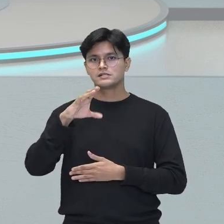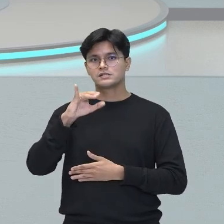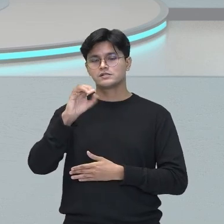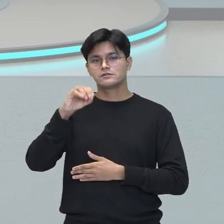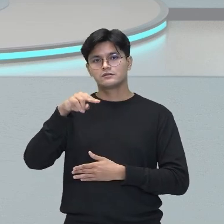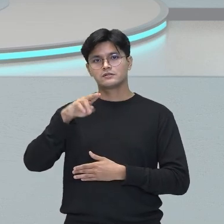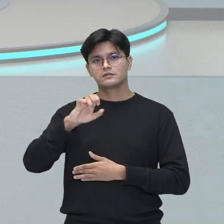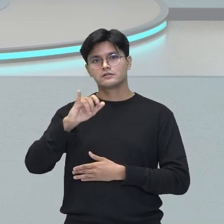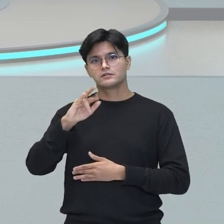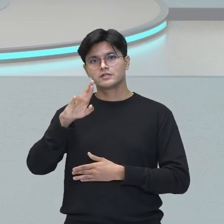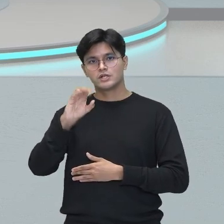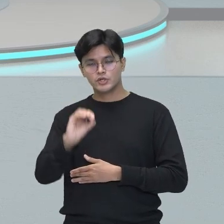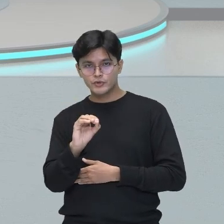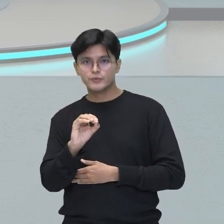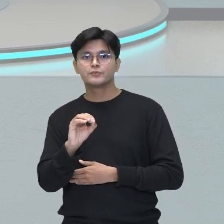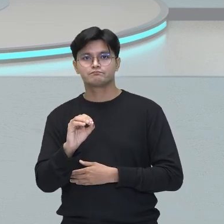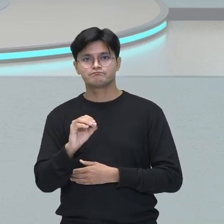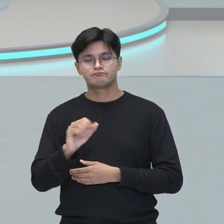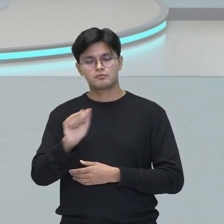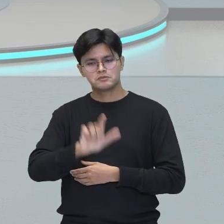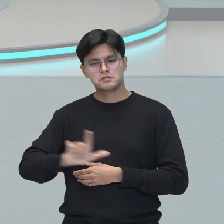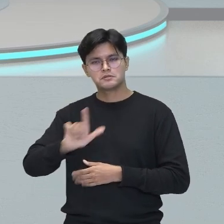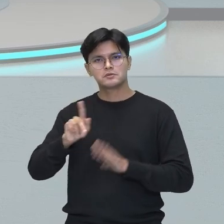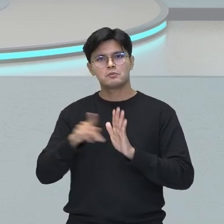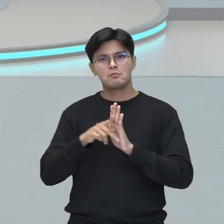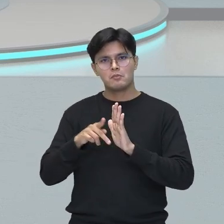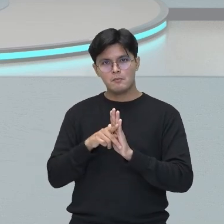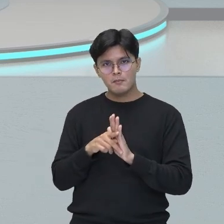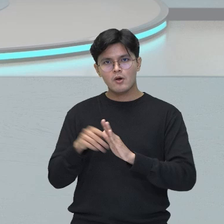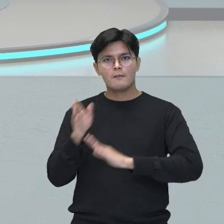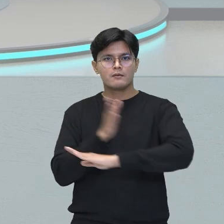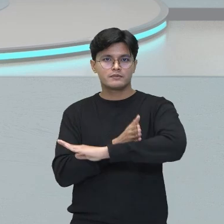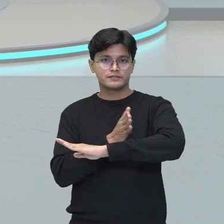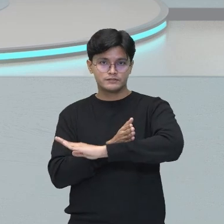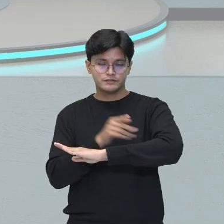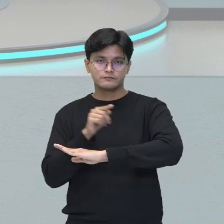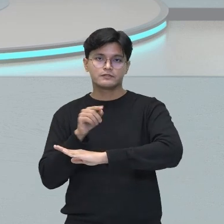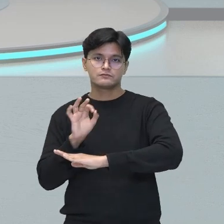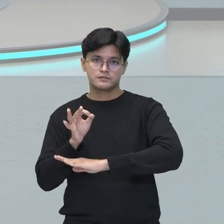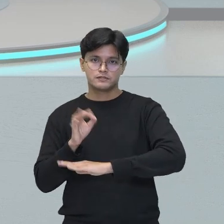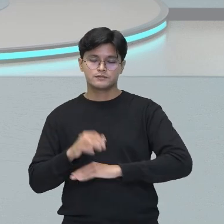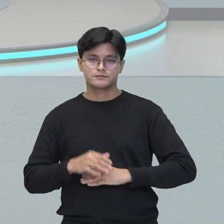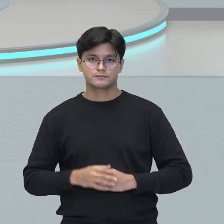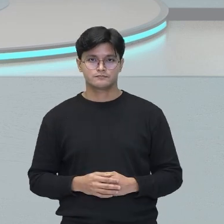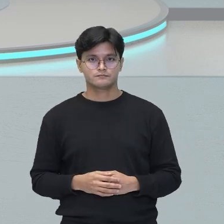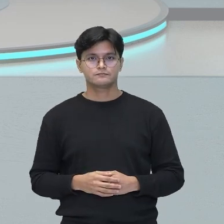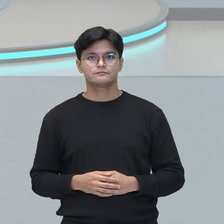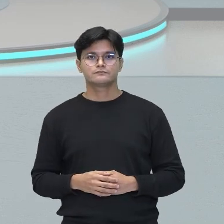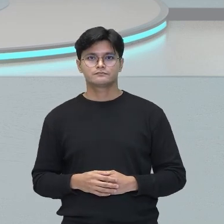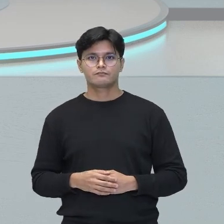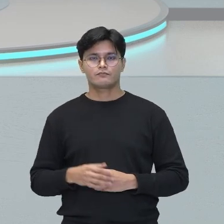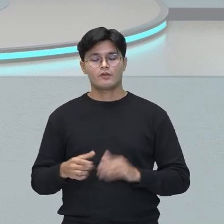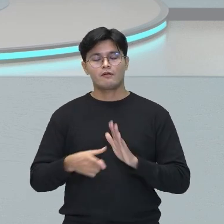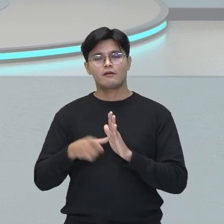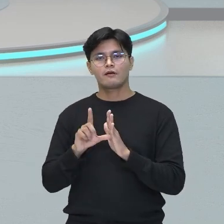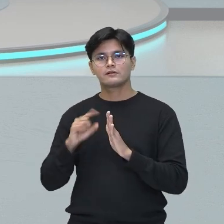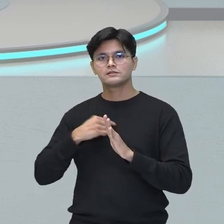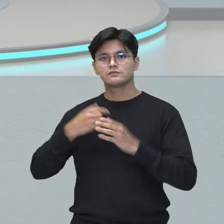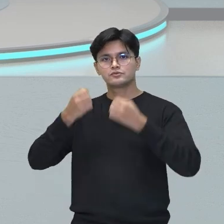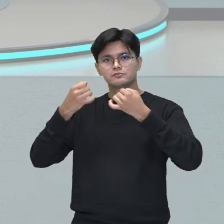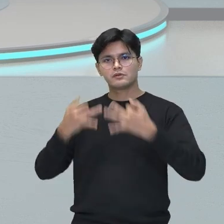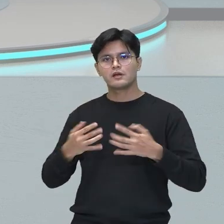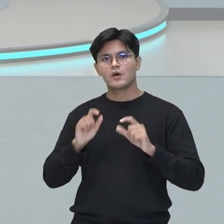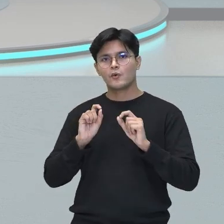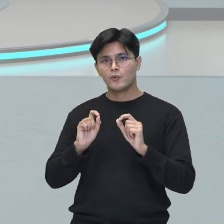da idade média né lá do trovadorismo Mas como eu falei para vocês como o humanismo ele